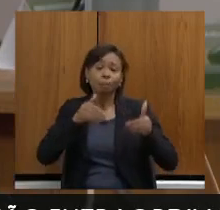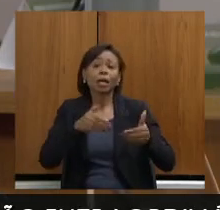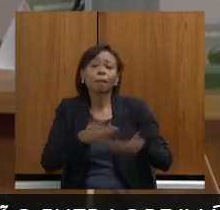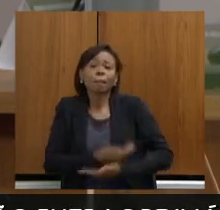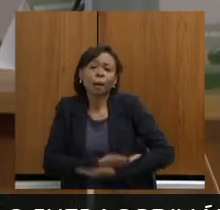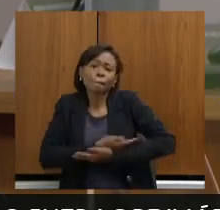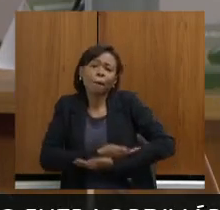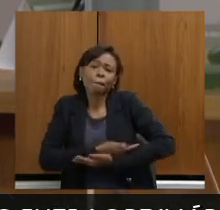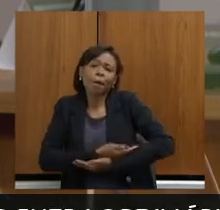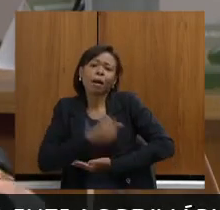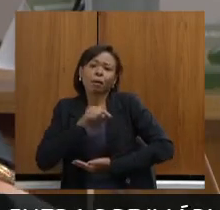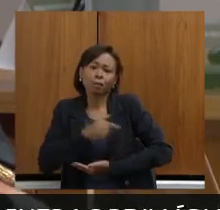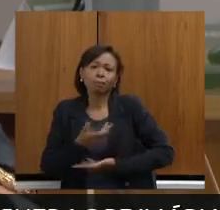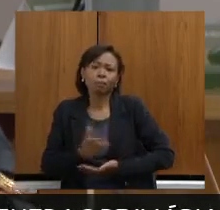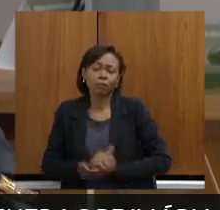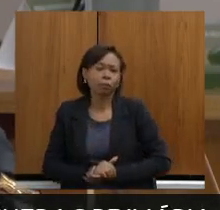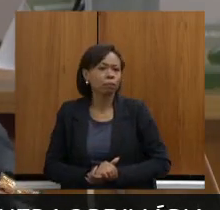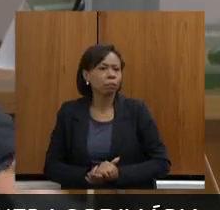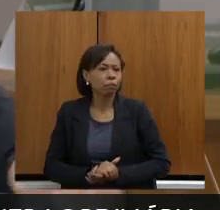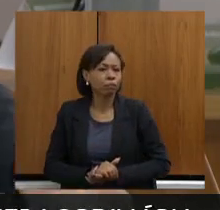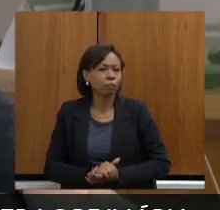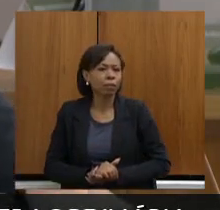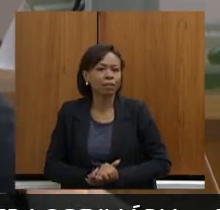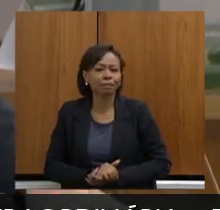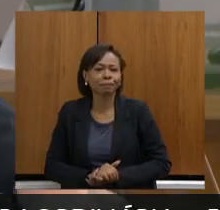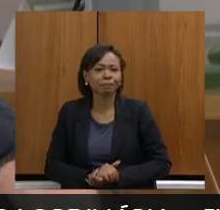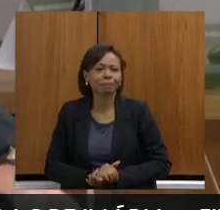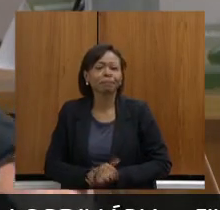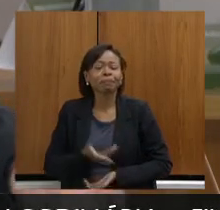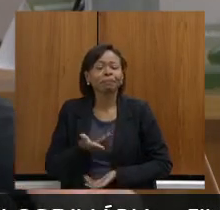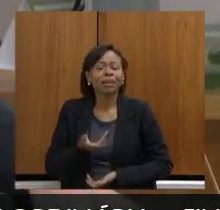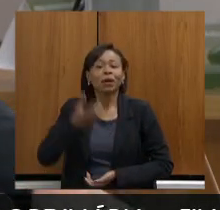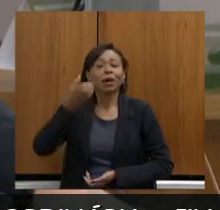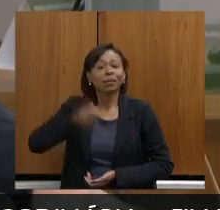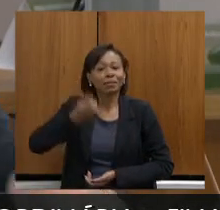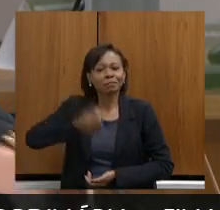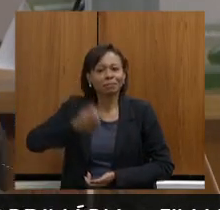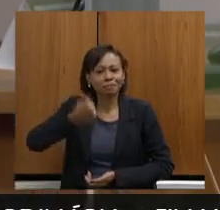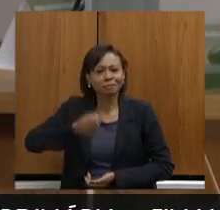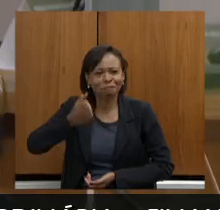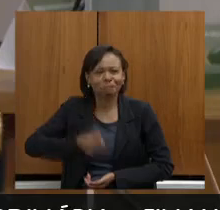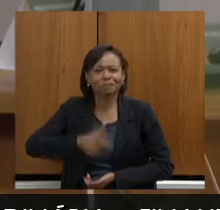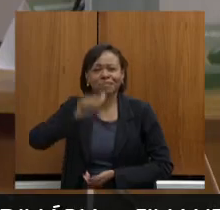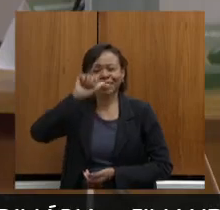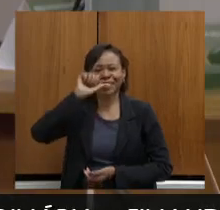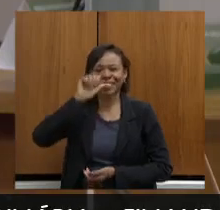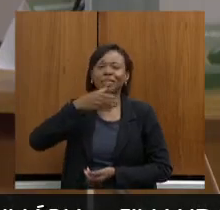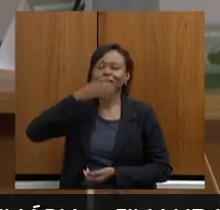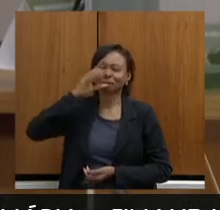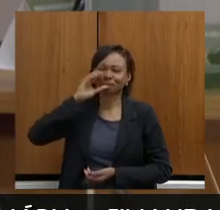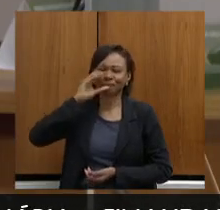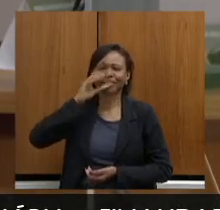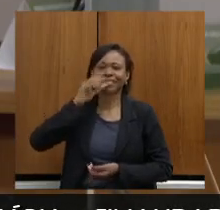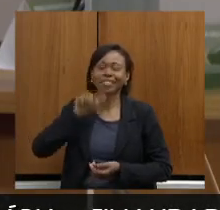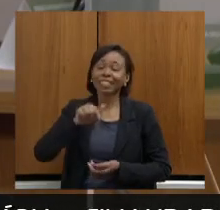beber secretário eu recebi uma uma resposta da Secretaria de Estado de Educação que e esse programa